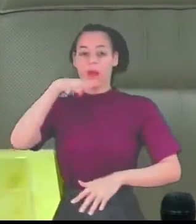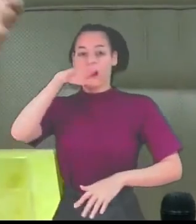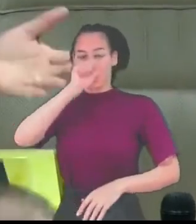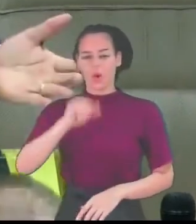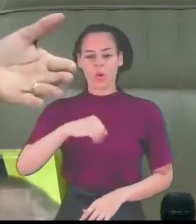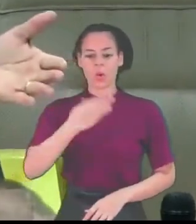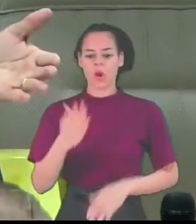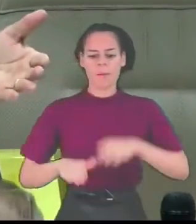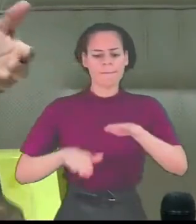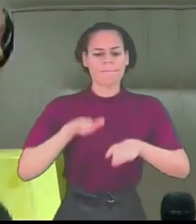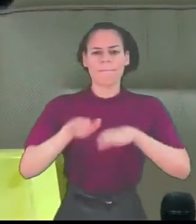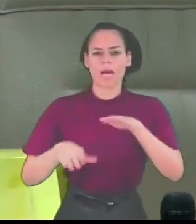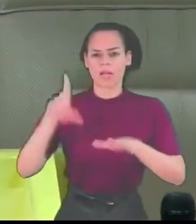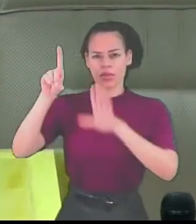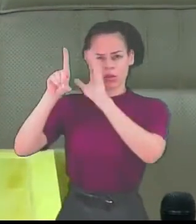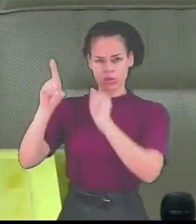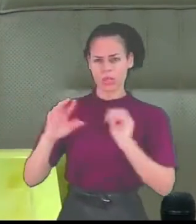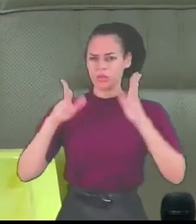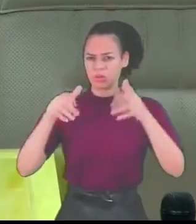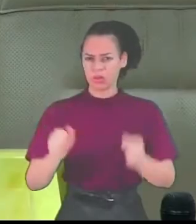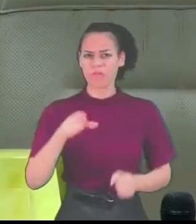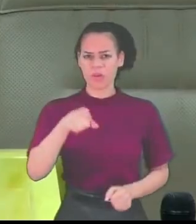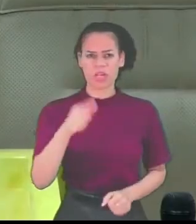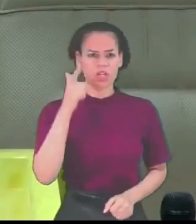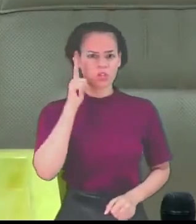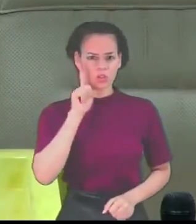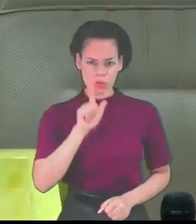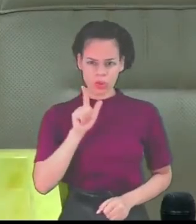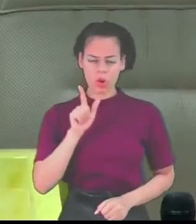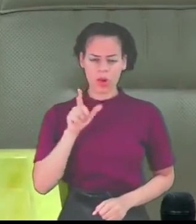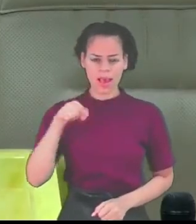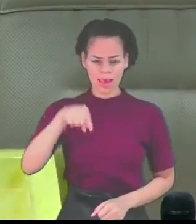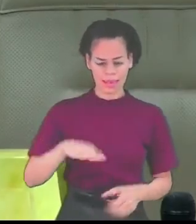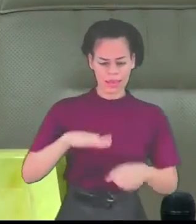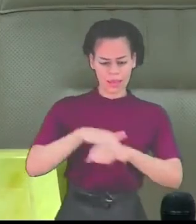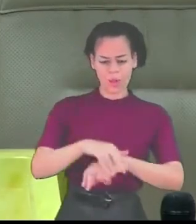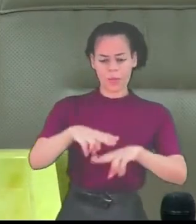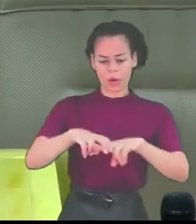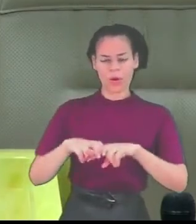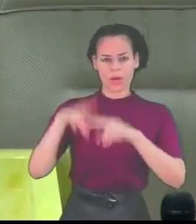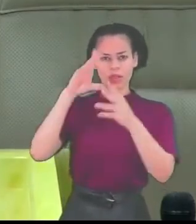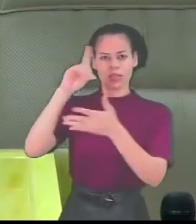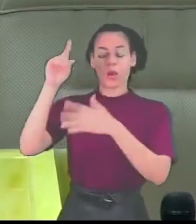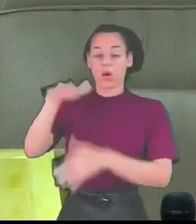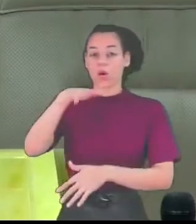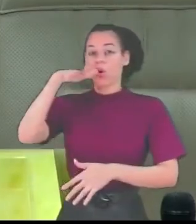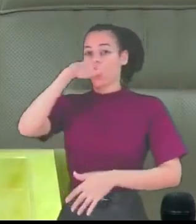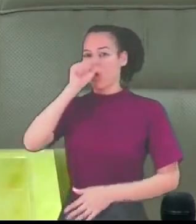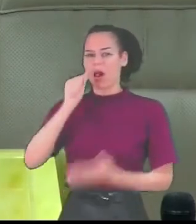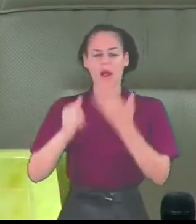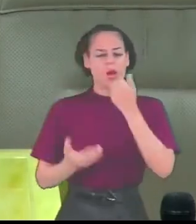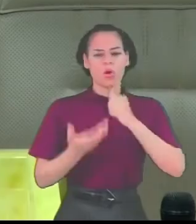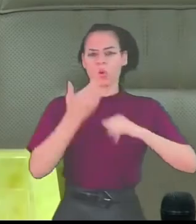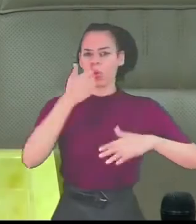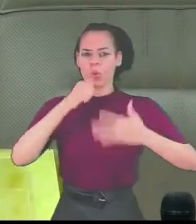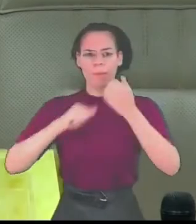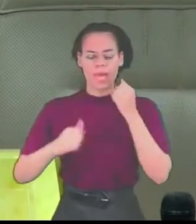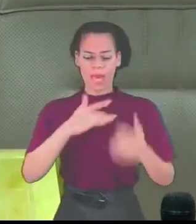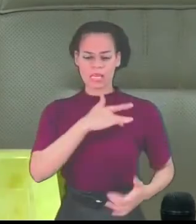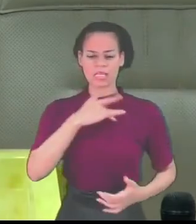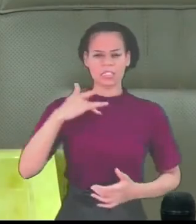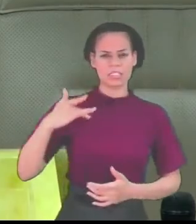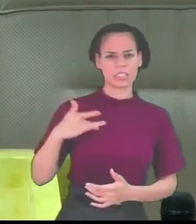passos você dá ele sabe de tudo e você só está aqui nesta noite viu por causa deles enquanto se gênio alimentação da